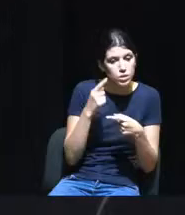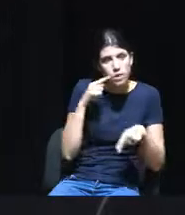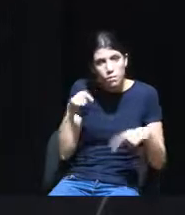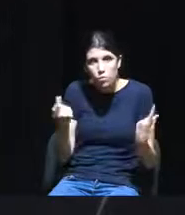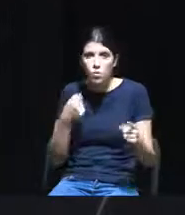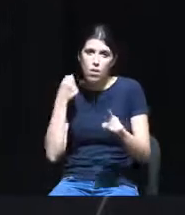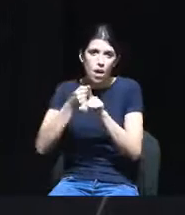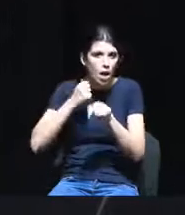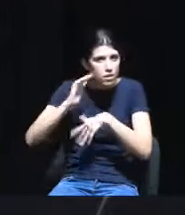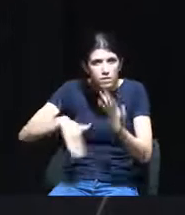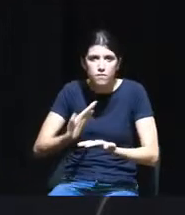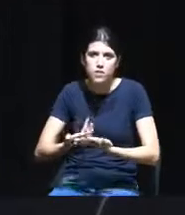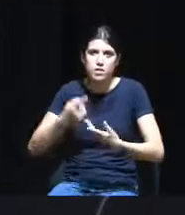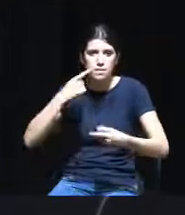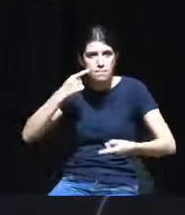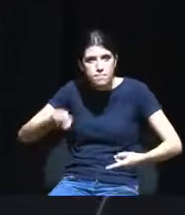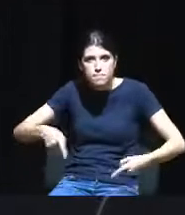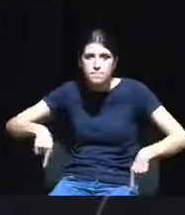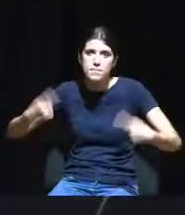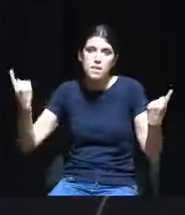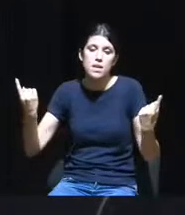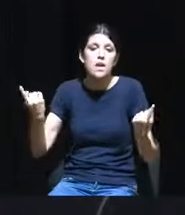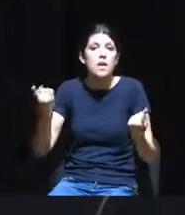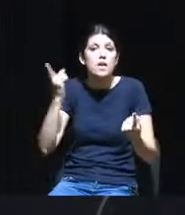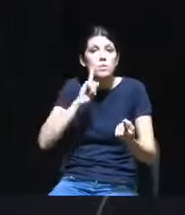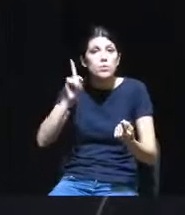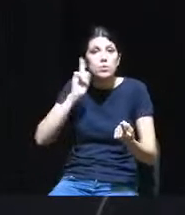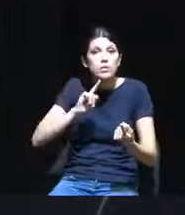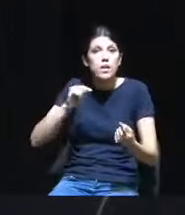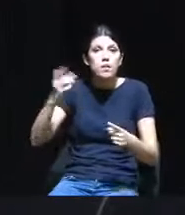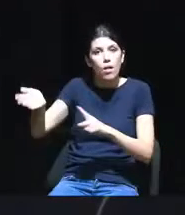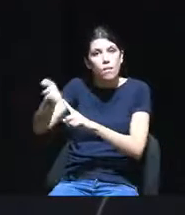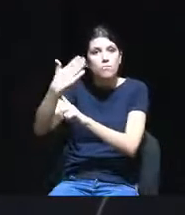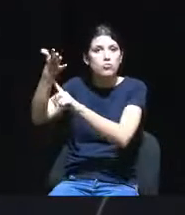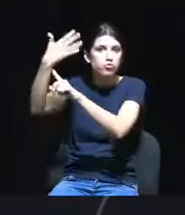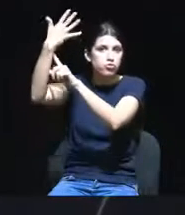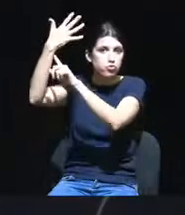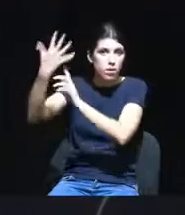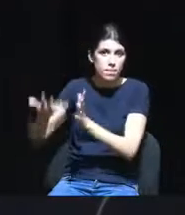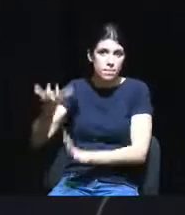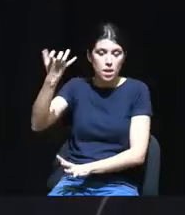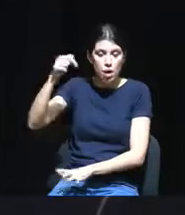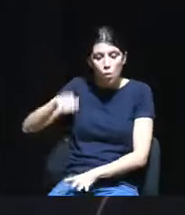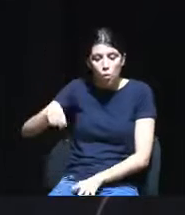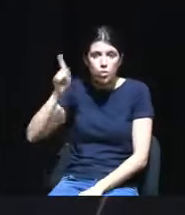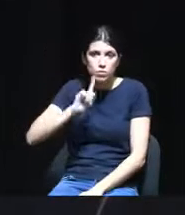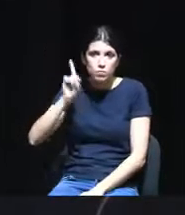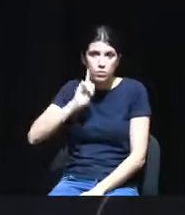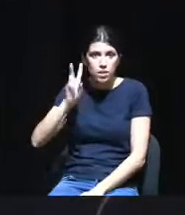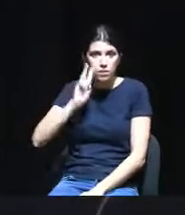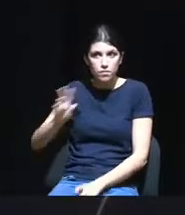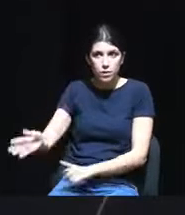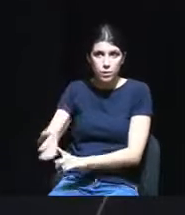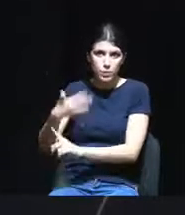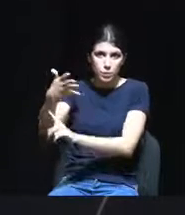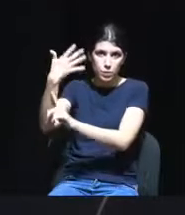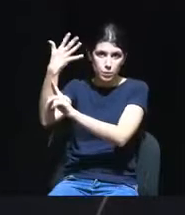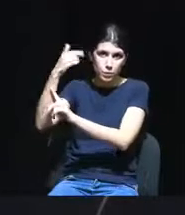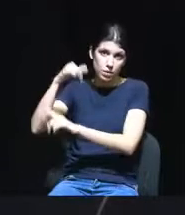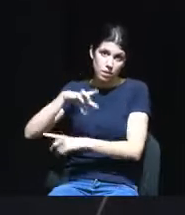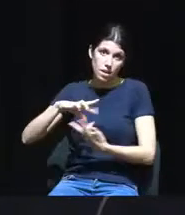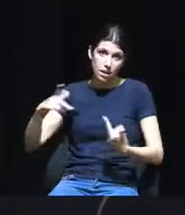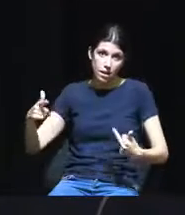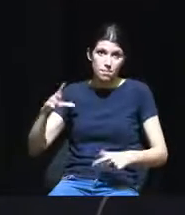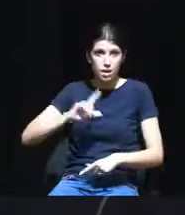pelo ativismo, pela visibilidade. E por isso é tão importante o hastear das bandeiras. E hoje foi tão importante ver a bandeira hasteada na